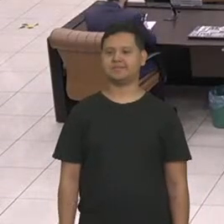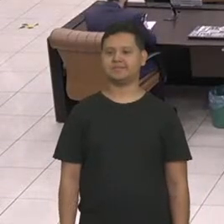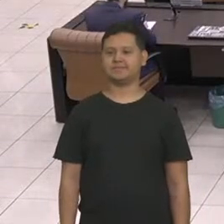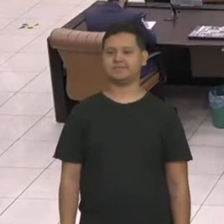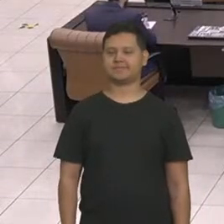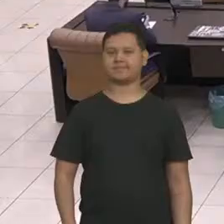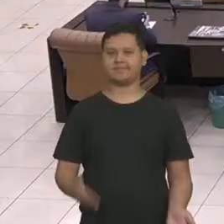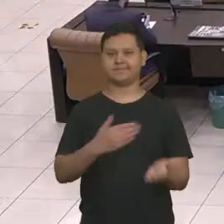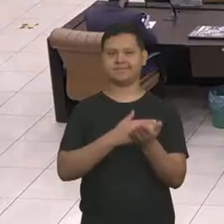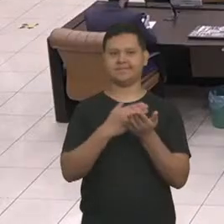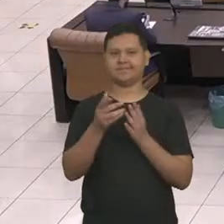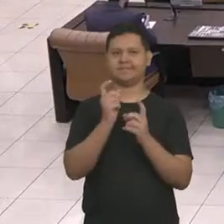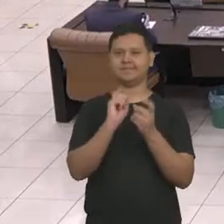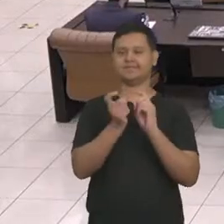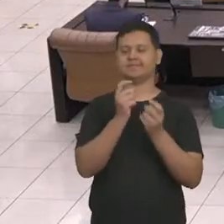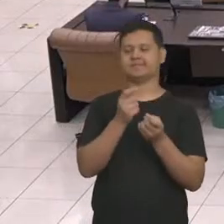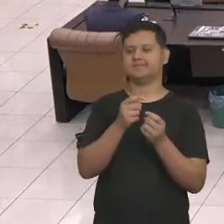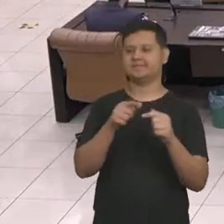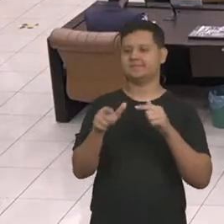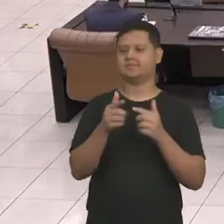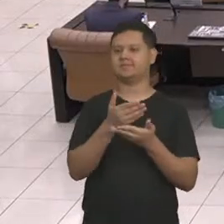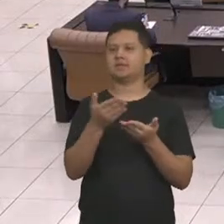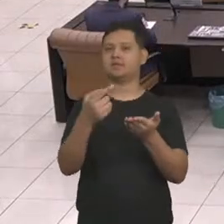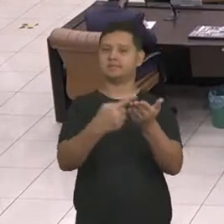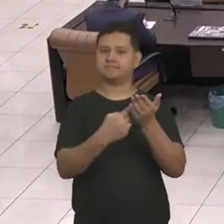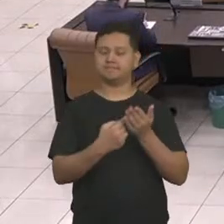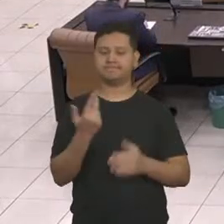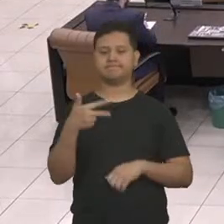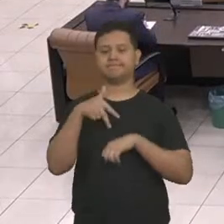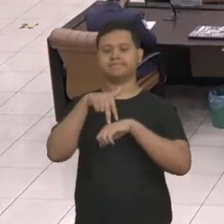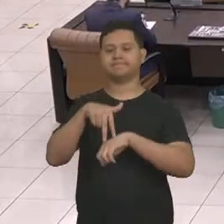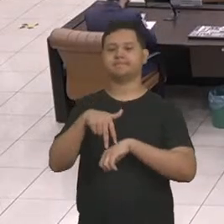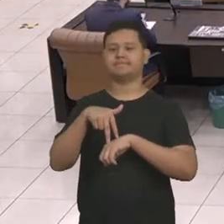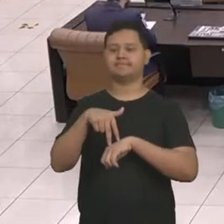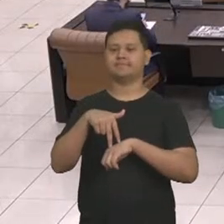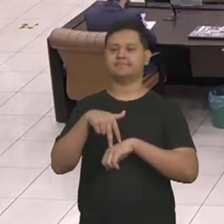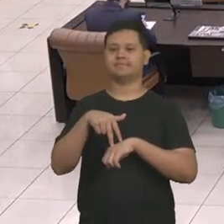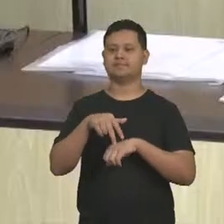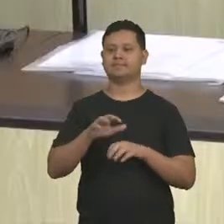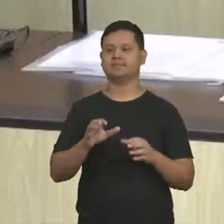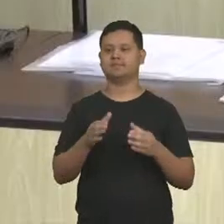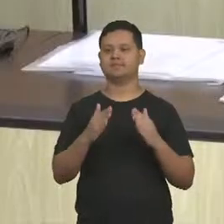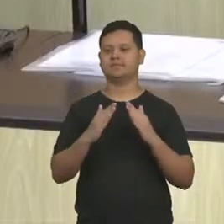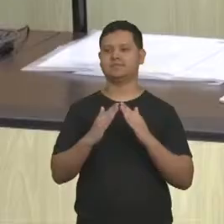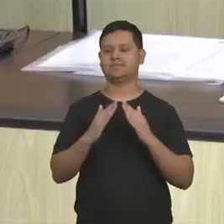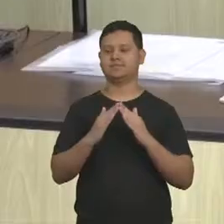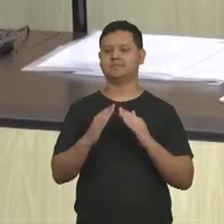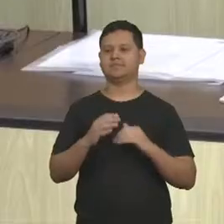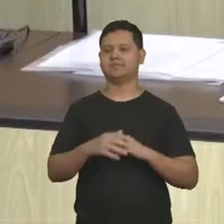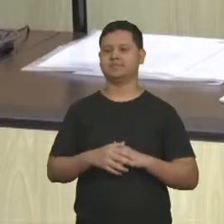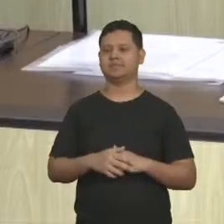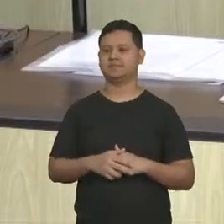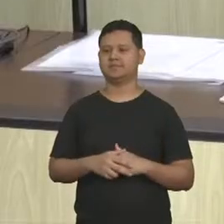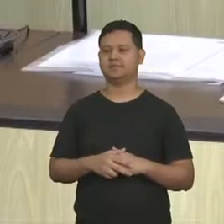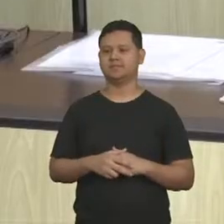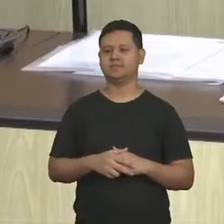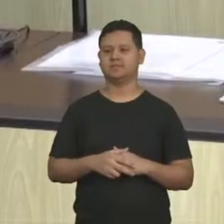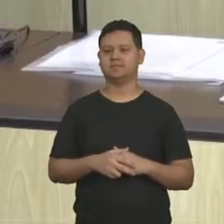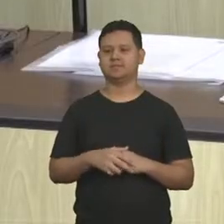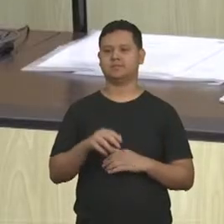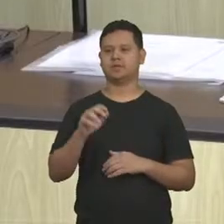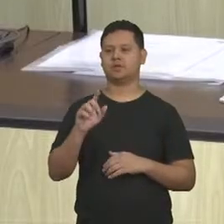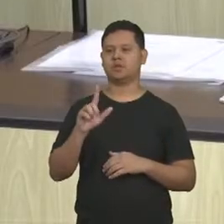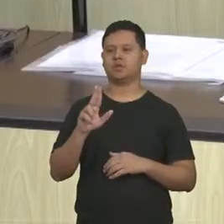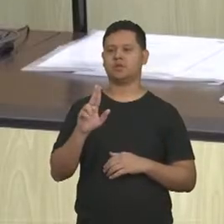Dando início aos nossos trabalhos, convido a ocupar a tribuna dessa Casa Legislativa o senhor